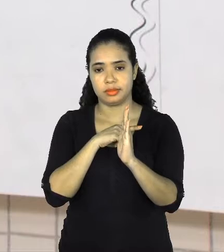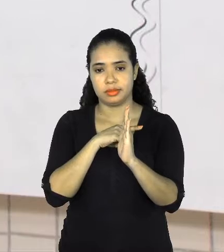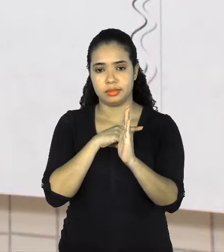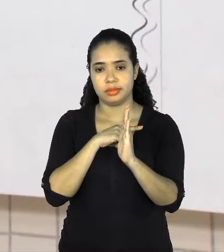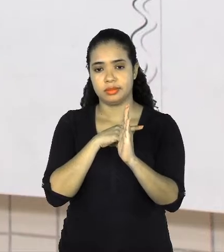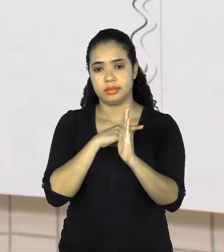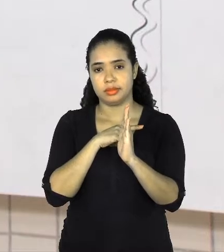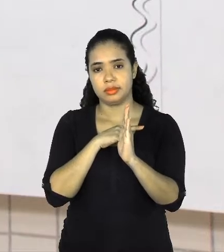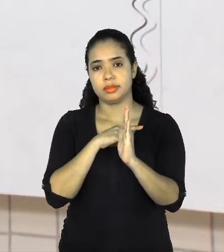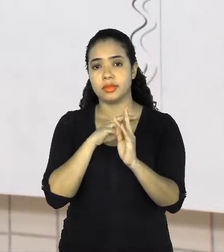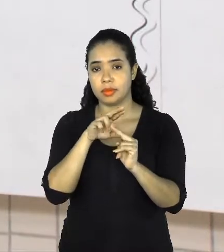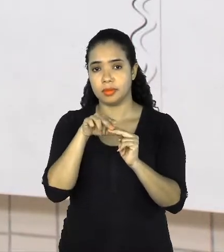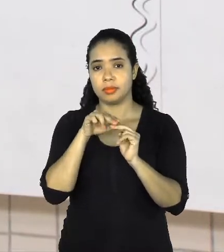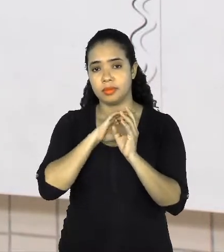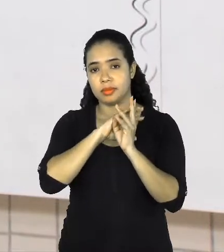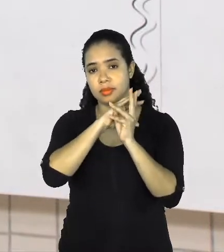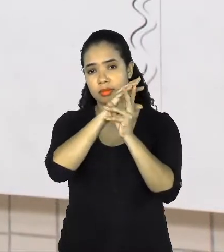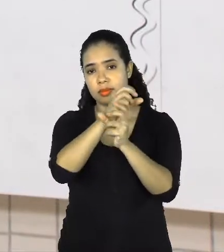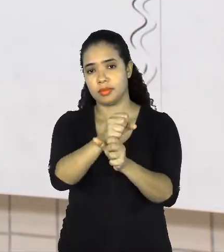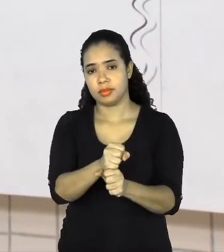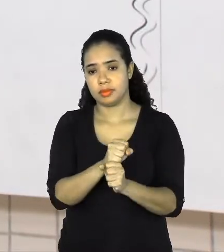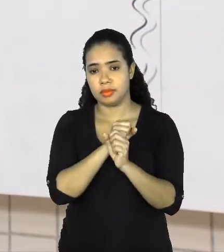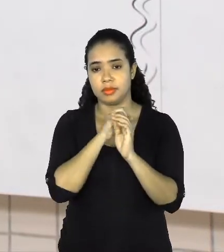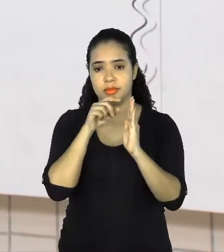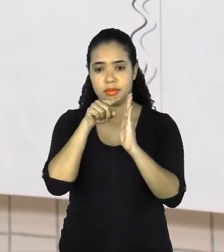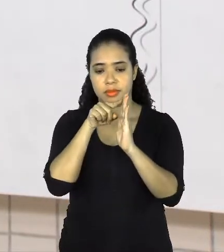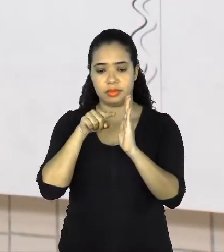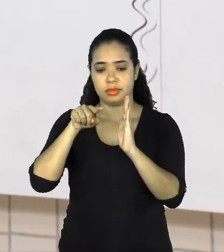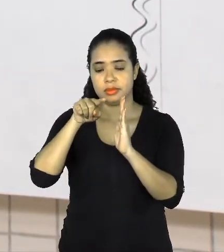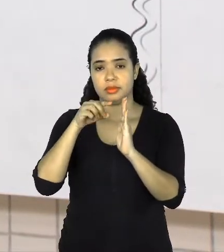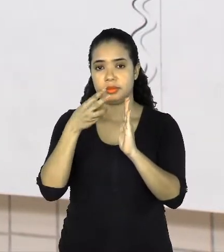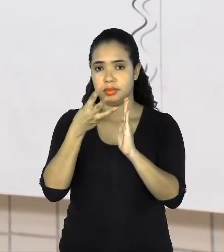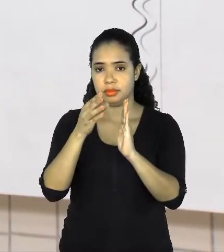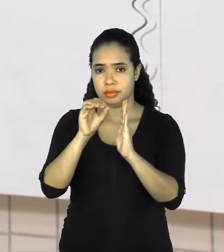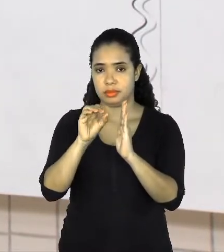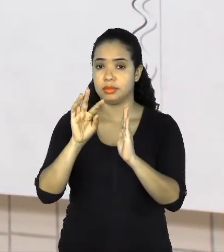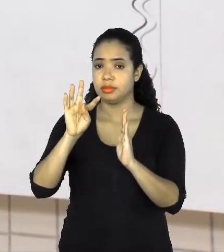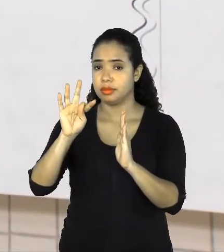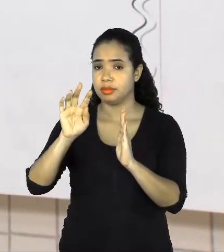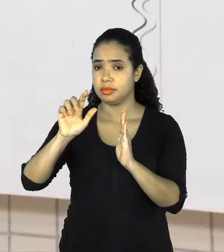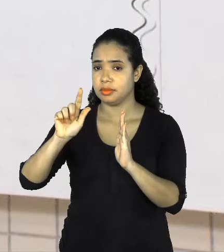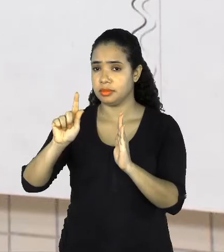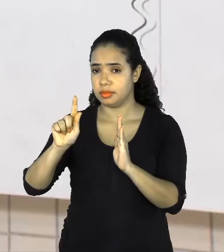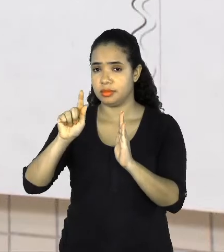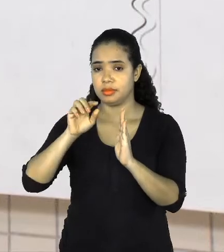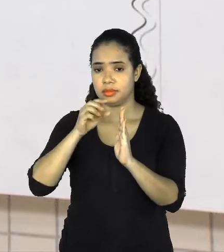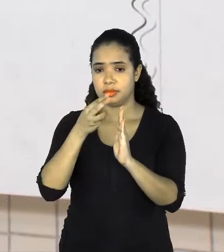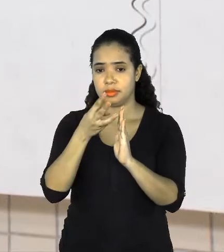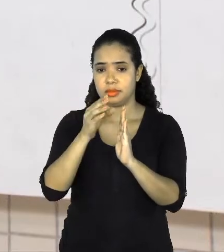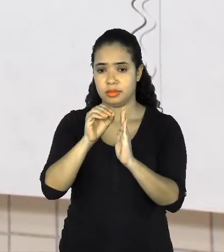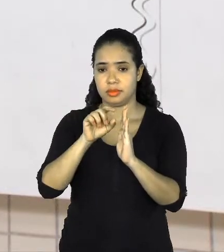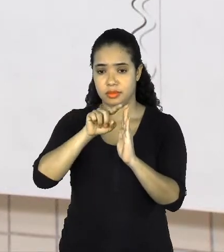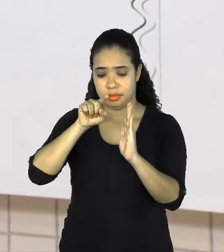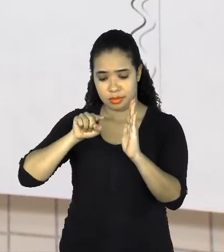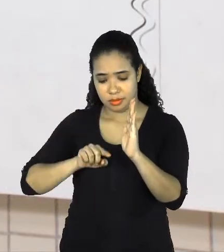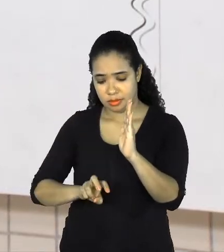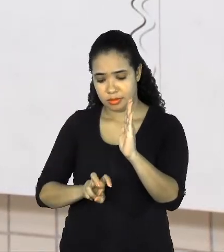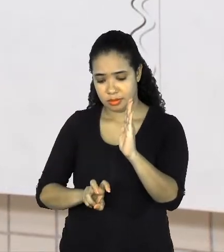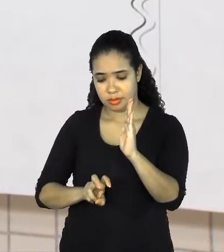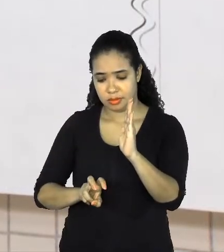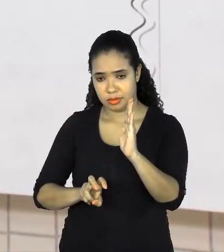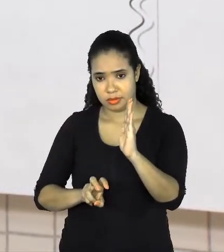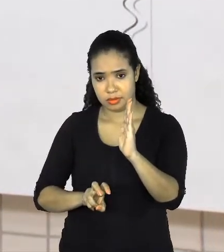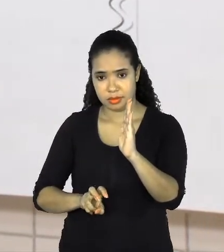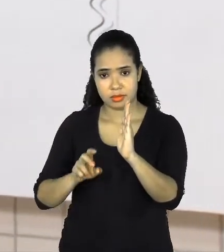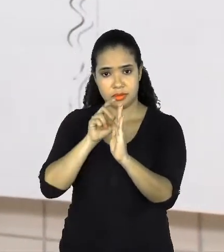por essa figura, ok? Então, olha só. A tangente de um ângulo é o cateto oposto sobre o